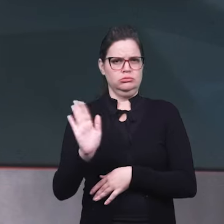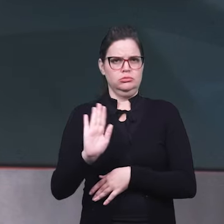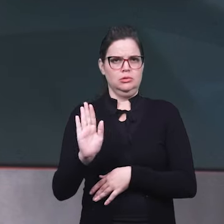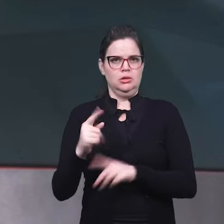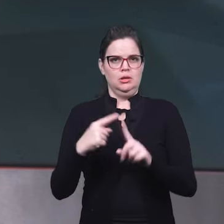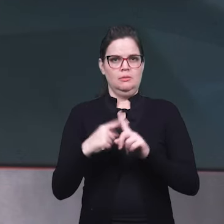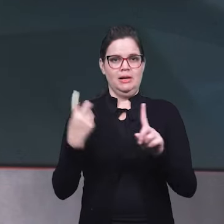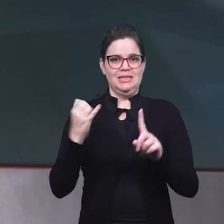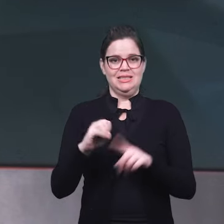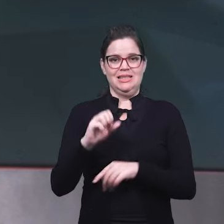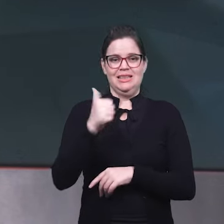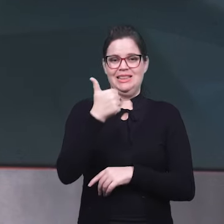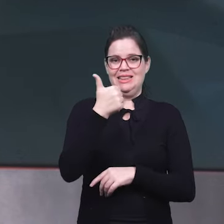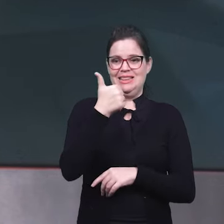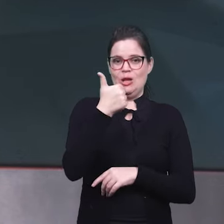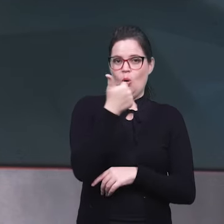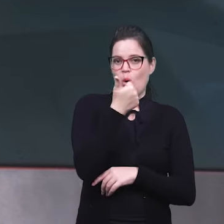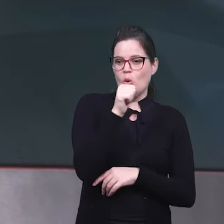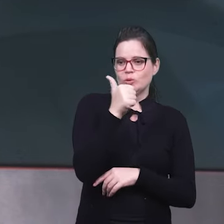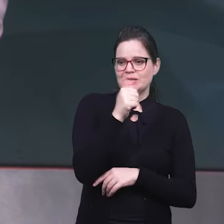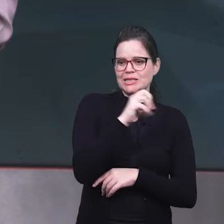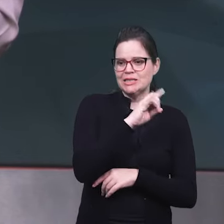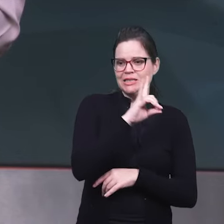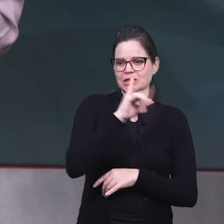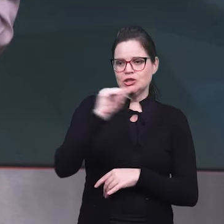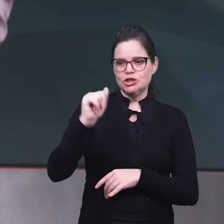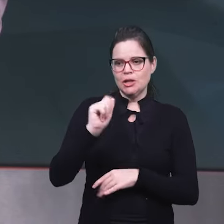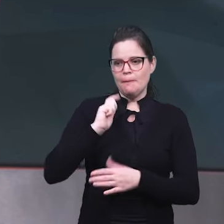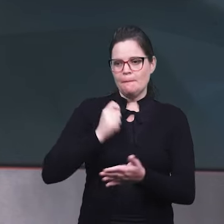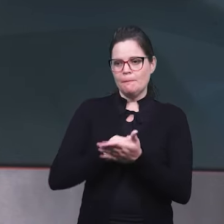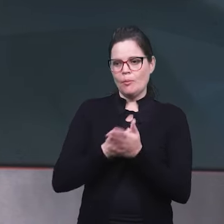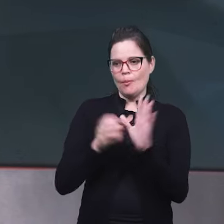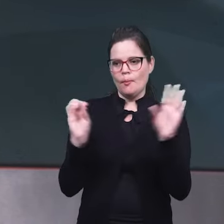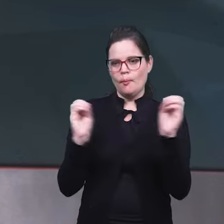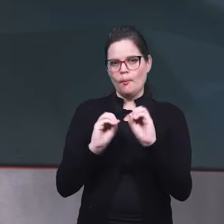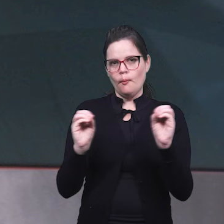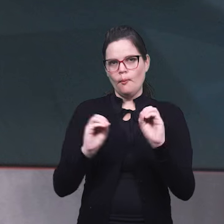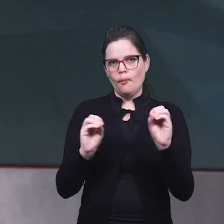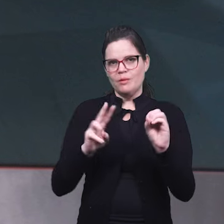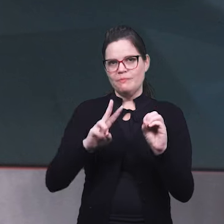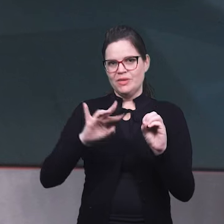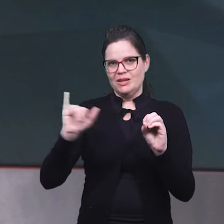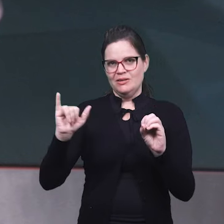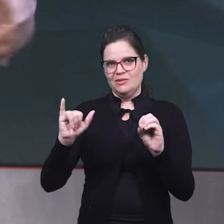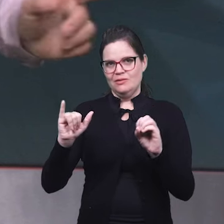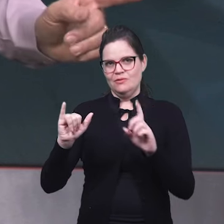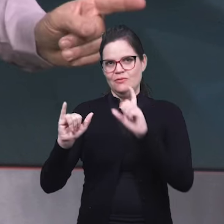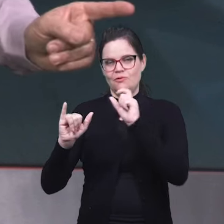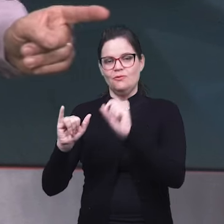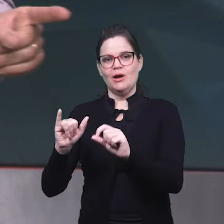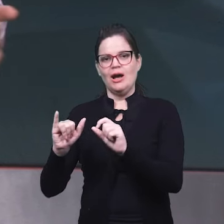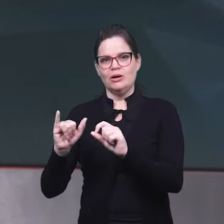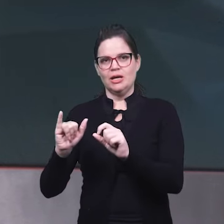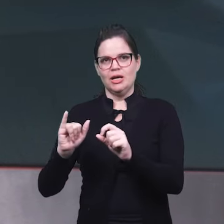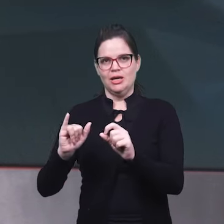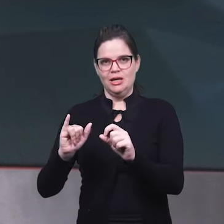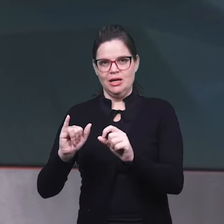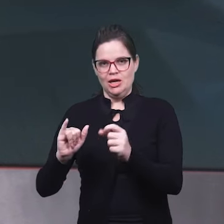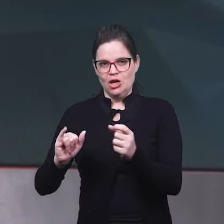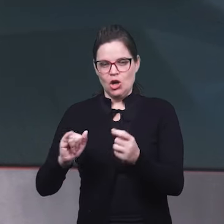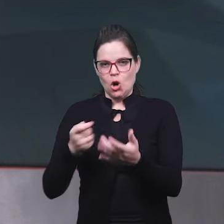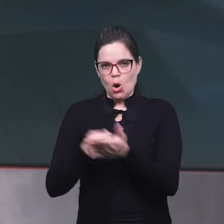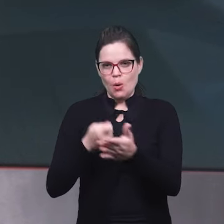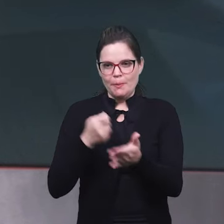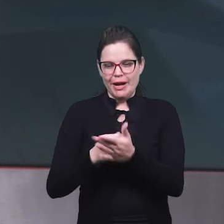você entrar no 11º dia, ele não vai cobrar o juro só daquele um dia, não. Ele vai cobrar dos